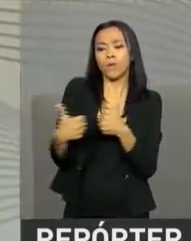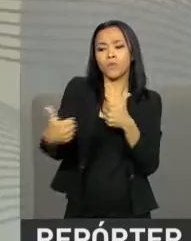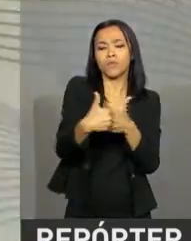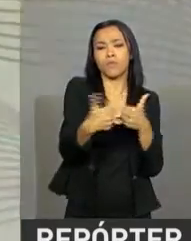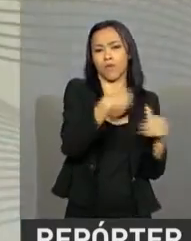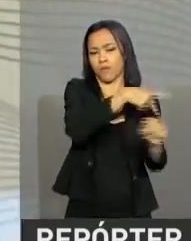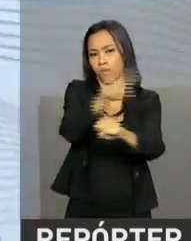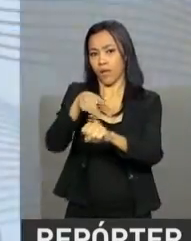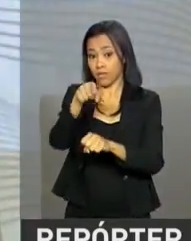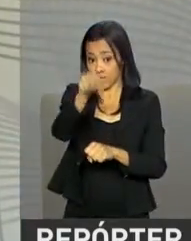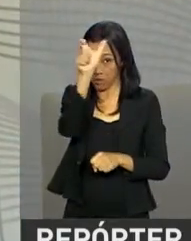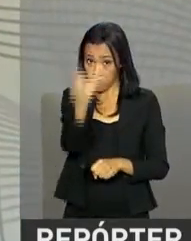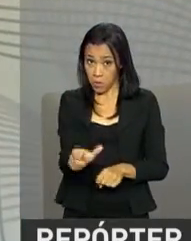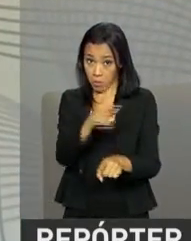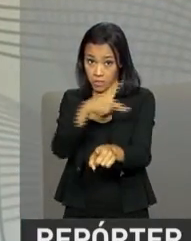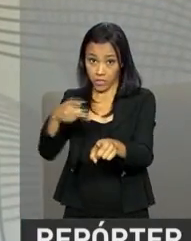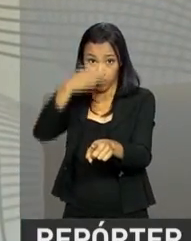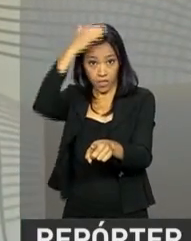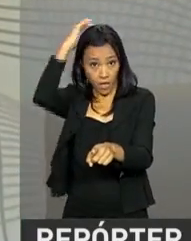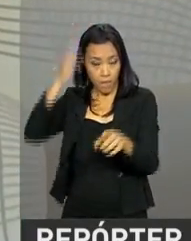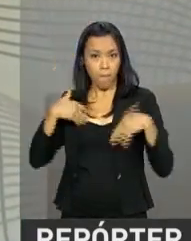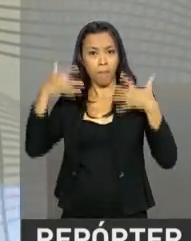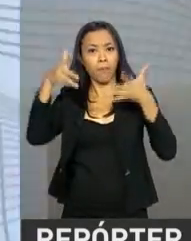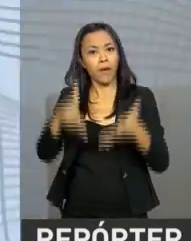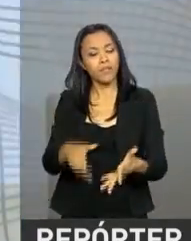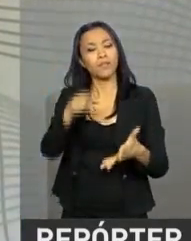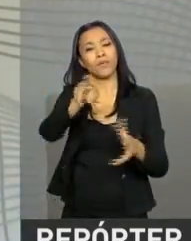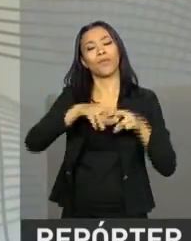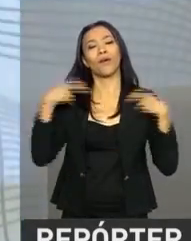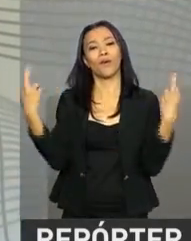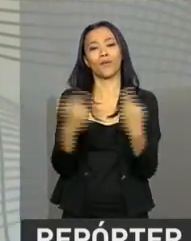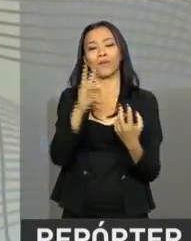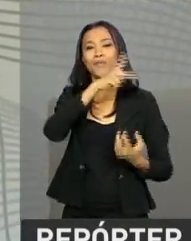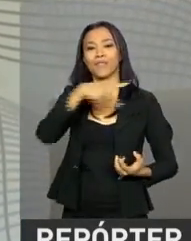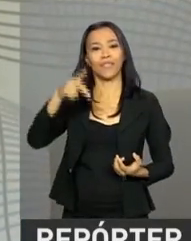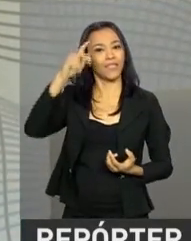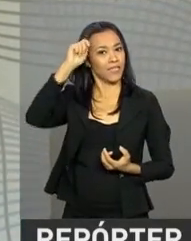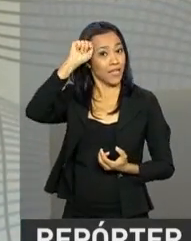Michel Temer participou ainda de reunião bilateral com o presidente da África do Sul, Jacob Zuma.